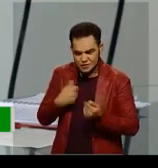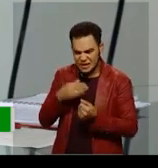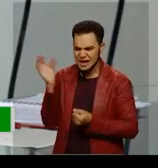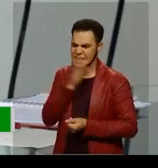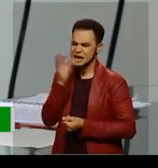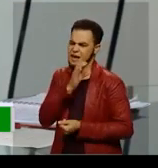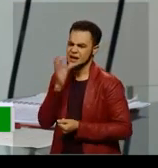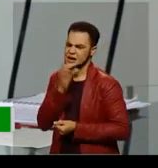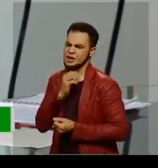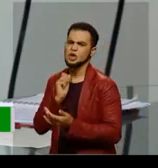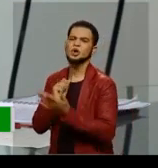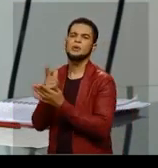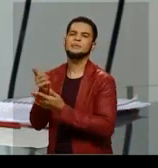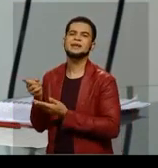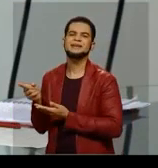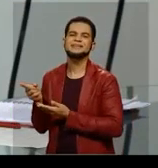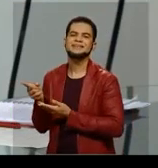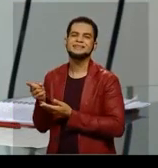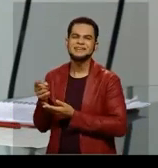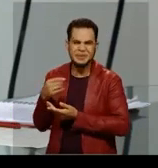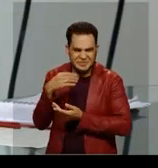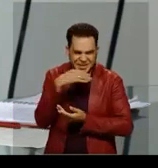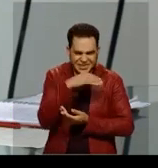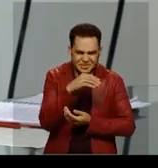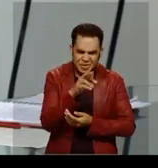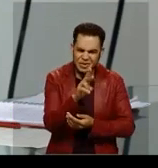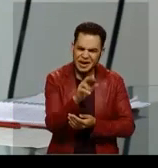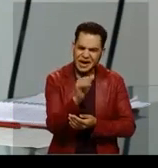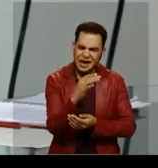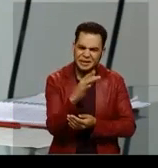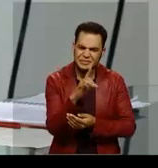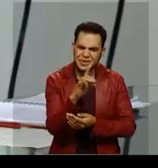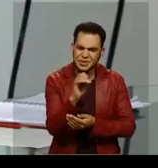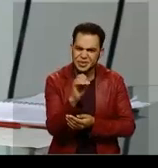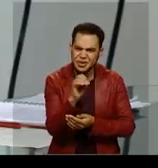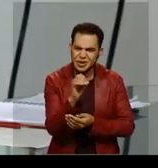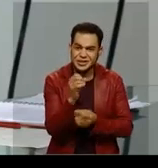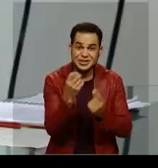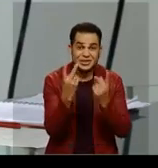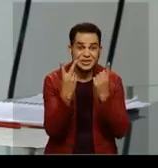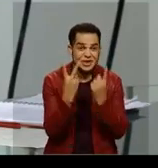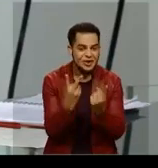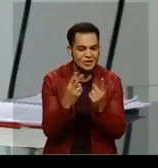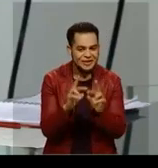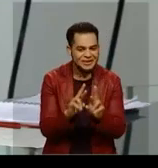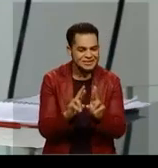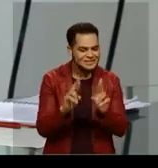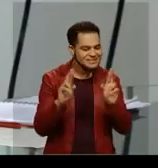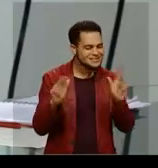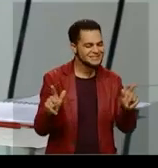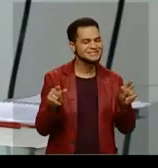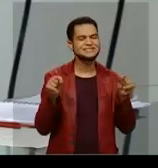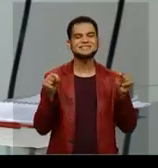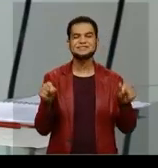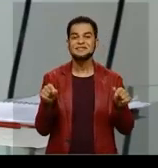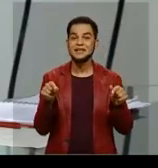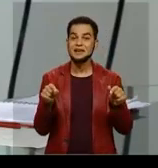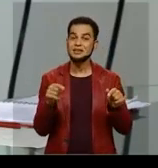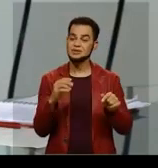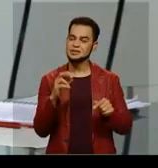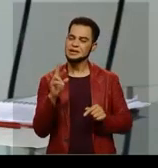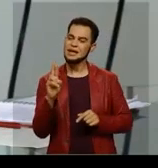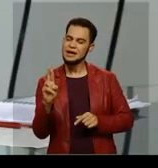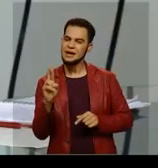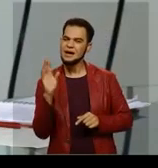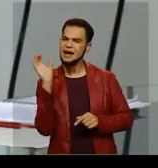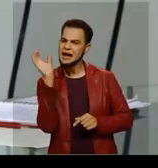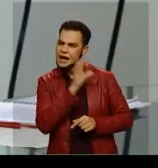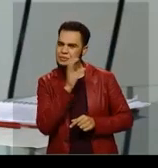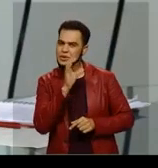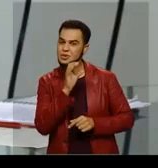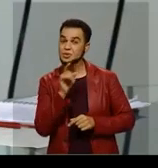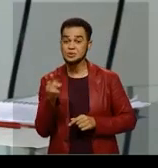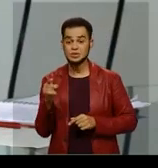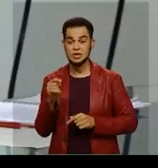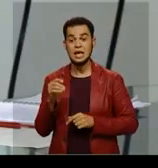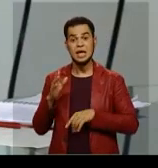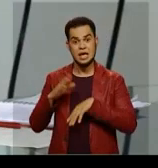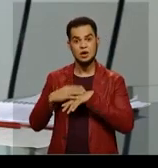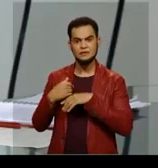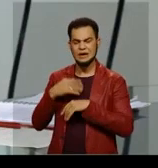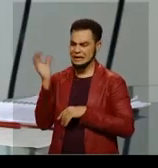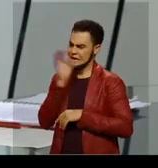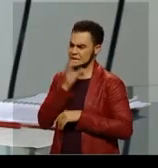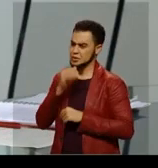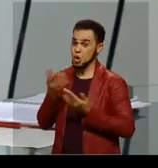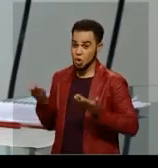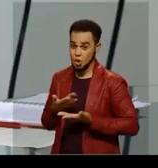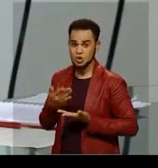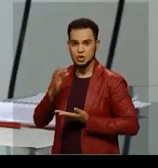aí, o rápido não é adjetivo mais, ele vai ser um advérbio, porque está ligado a um verbo, né?